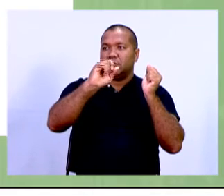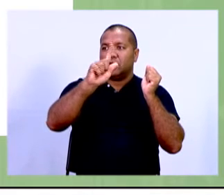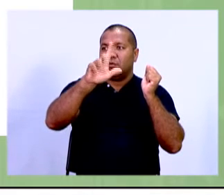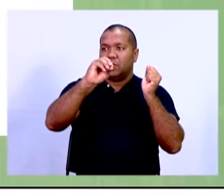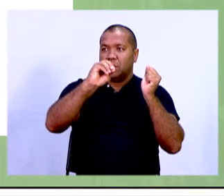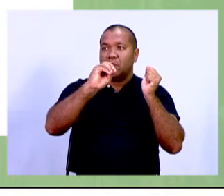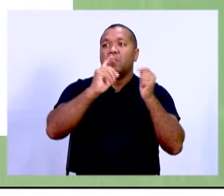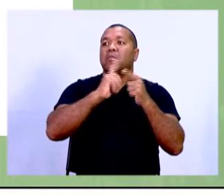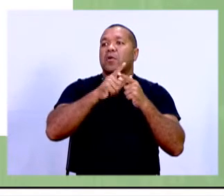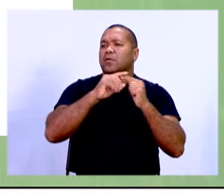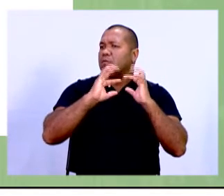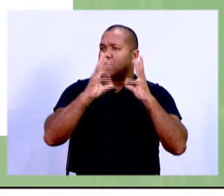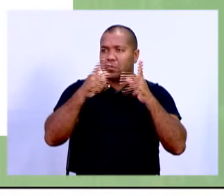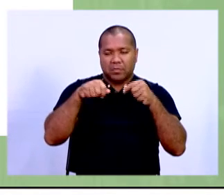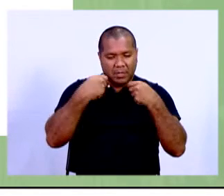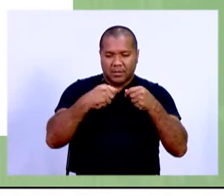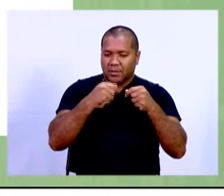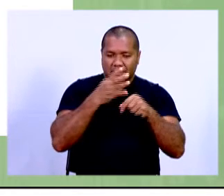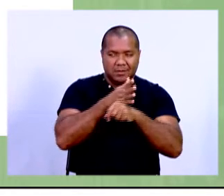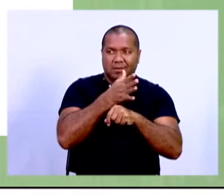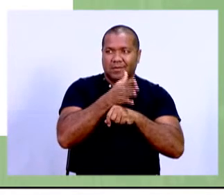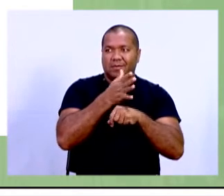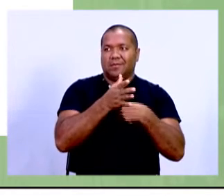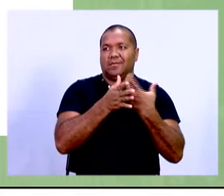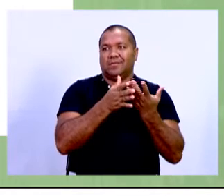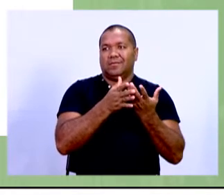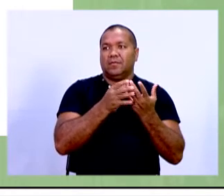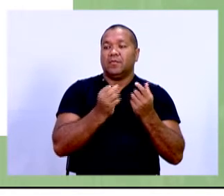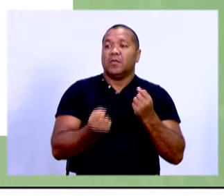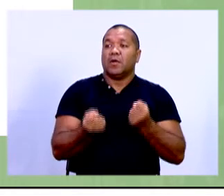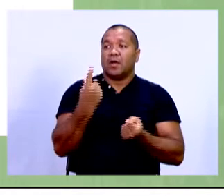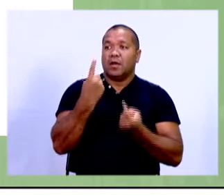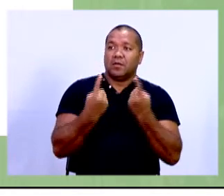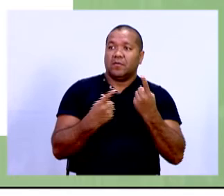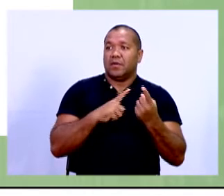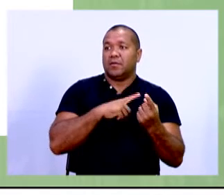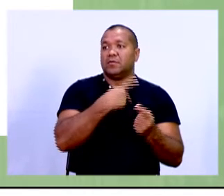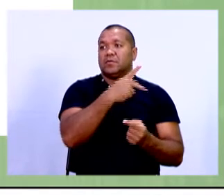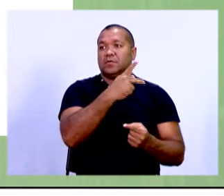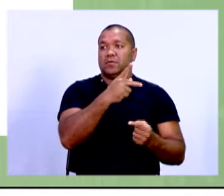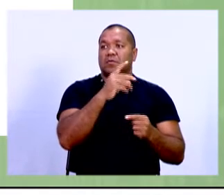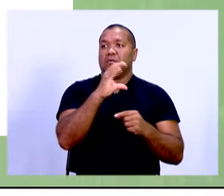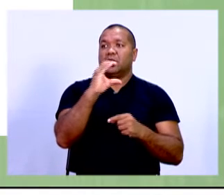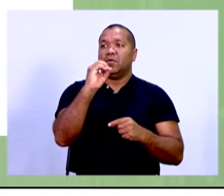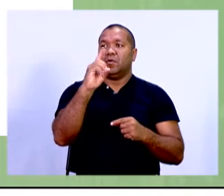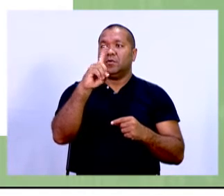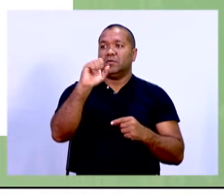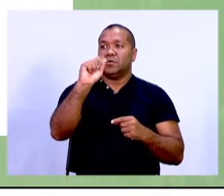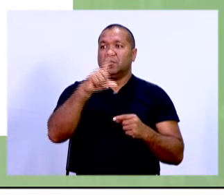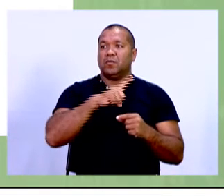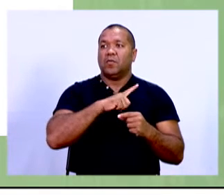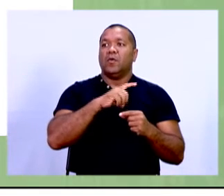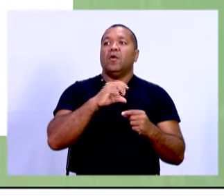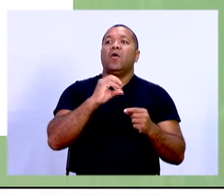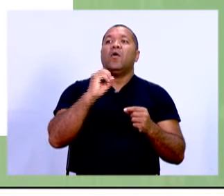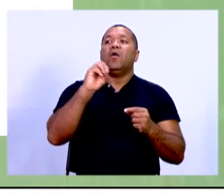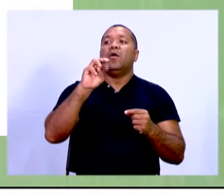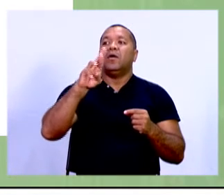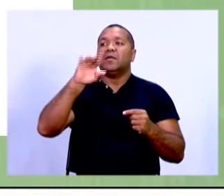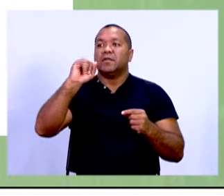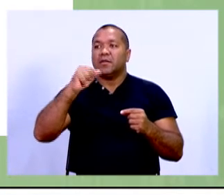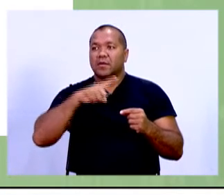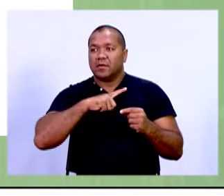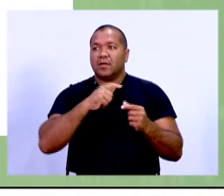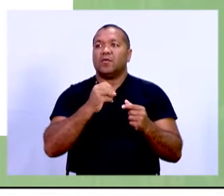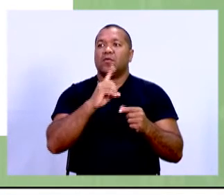precisar acessar alguma coisa, certo? Então, cada um terá o seu código. A ordem de serviço tem o seu código